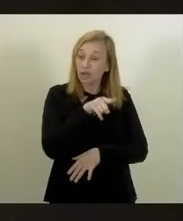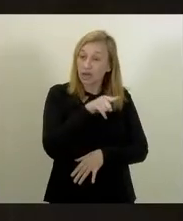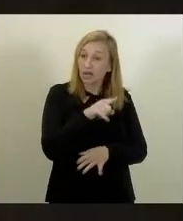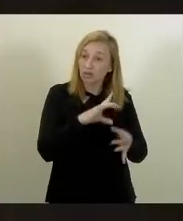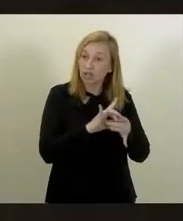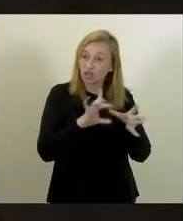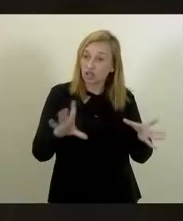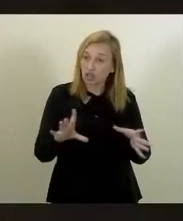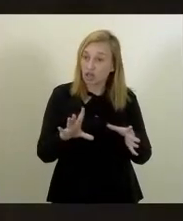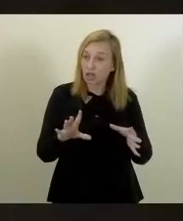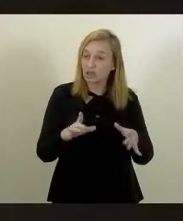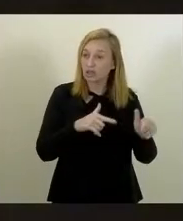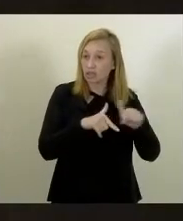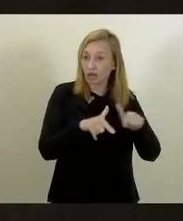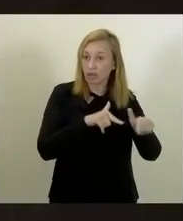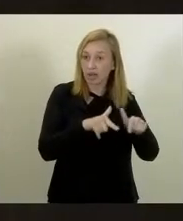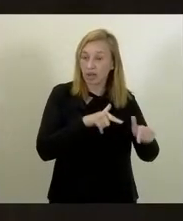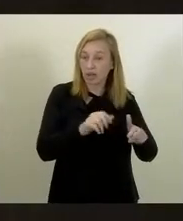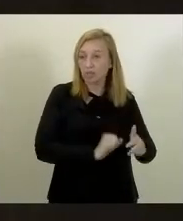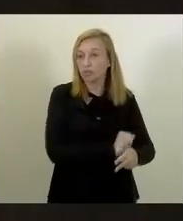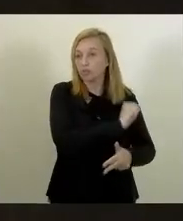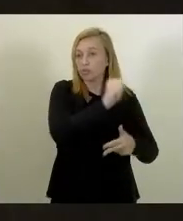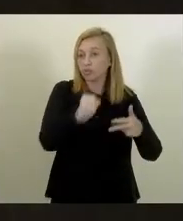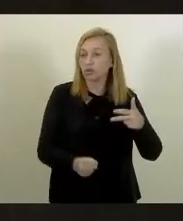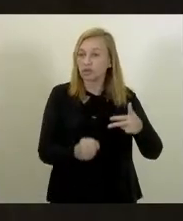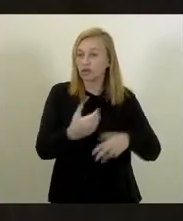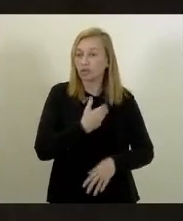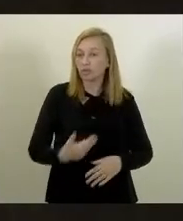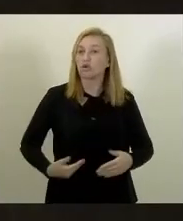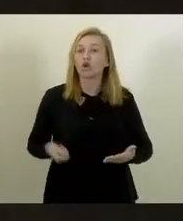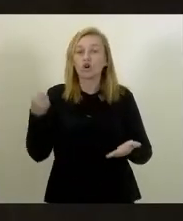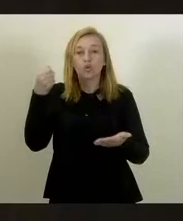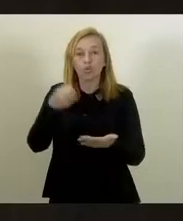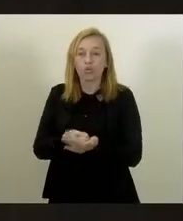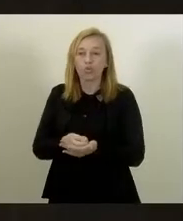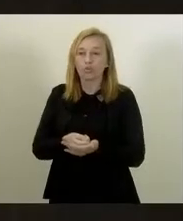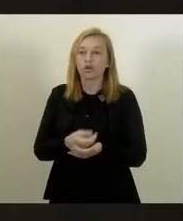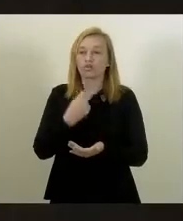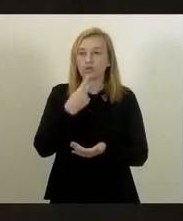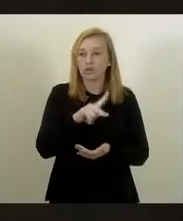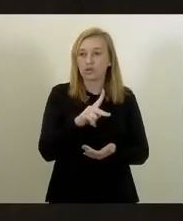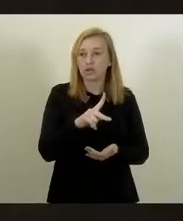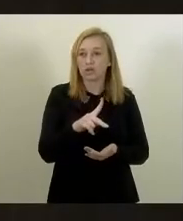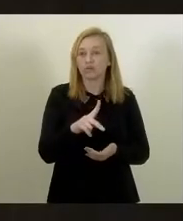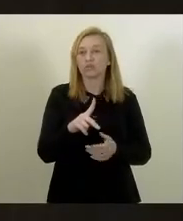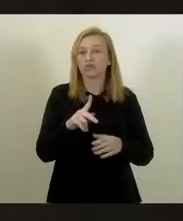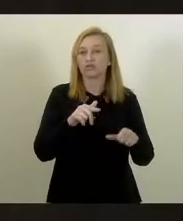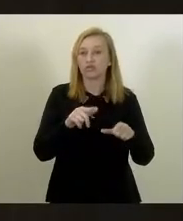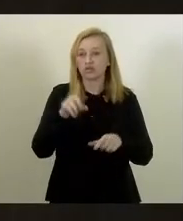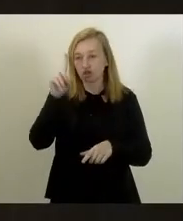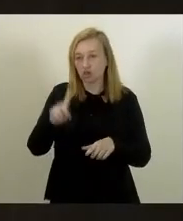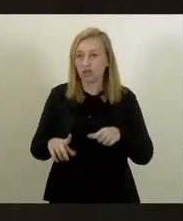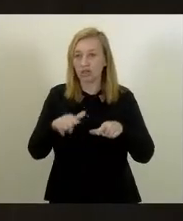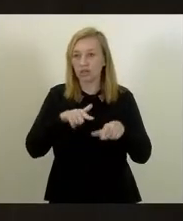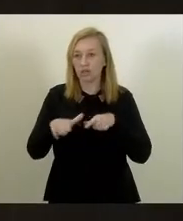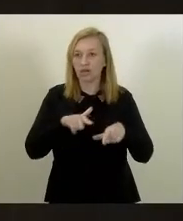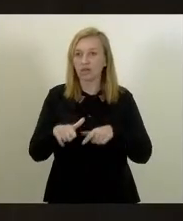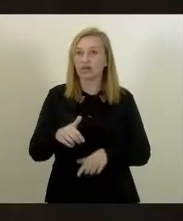deixar de servir o poder público, cumpra os seus deveres patronais e trabalhistas. Primeiro, o projeto